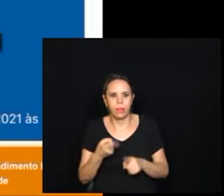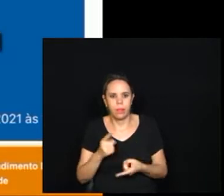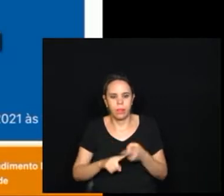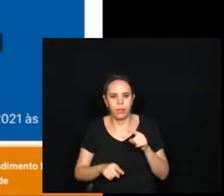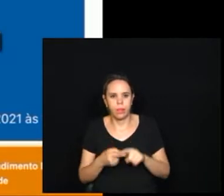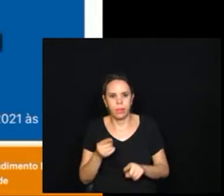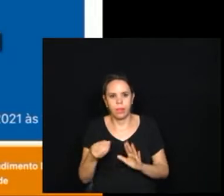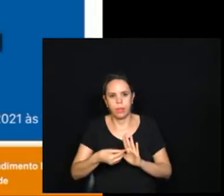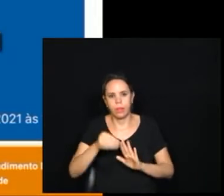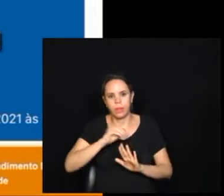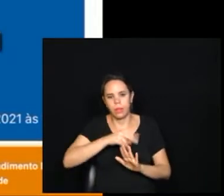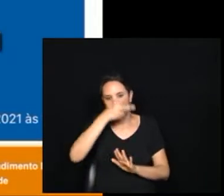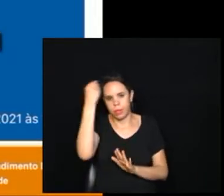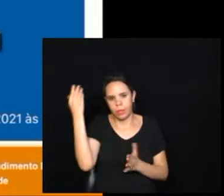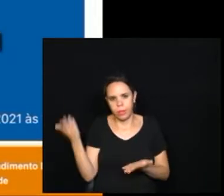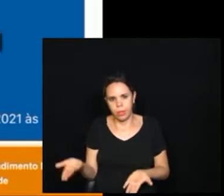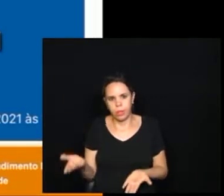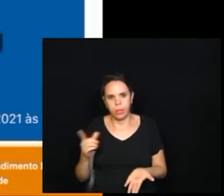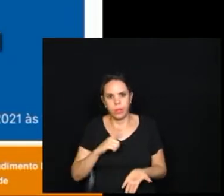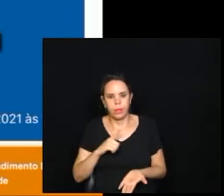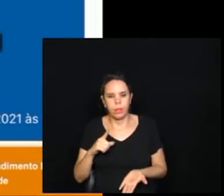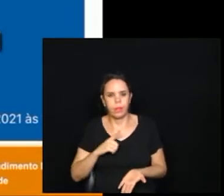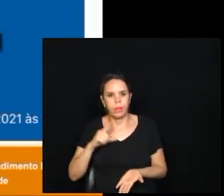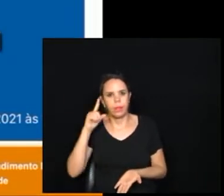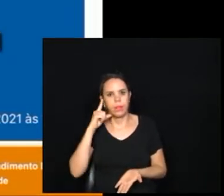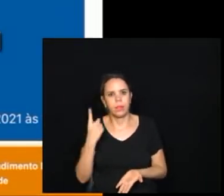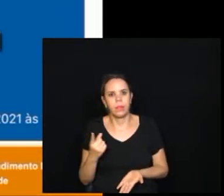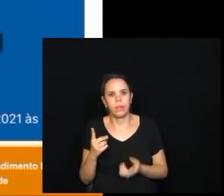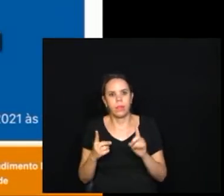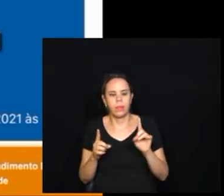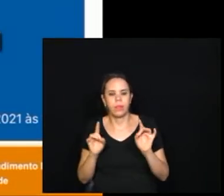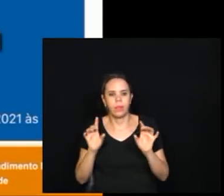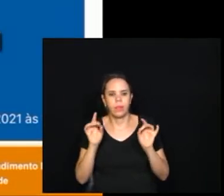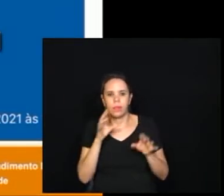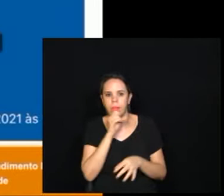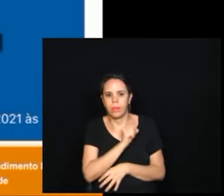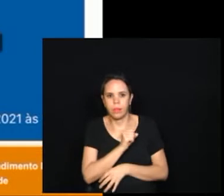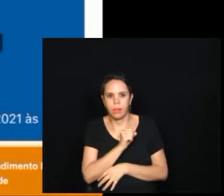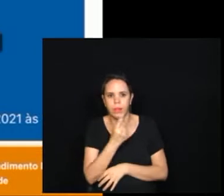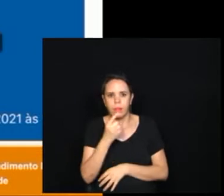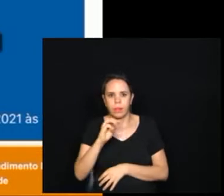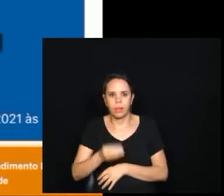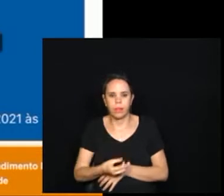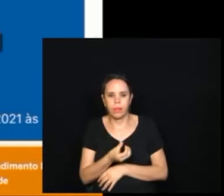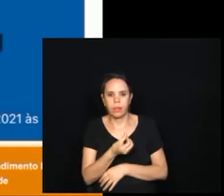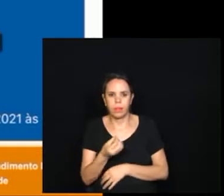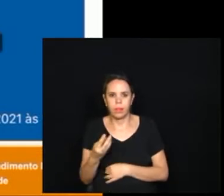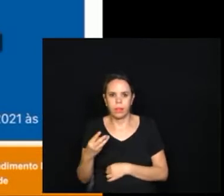esse calendário da Prefeitura, olha, a gente teve aí no dia D, no sábado, são